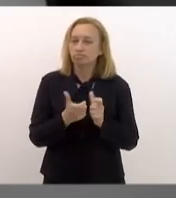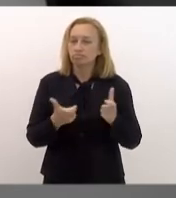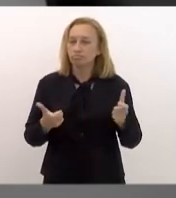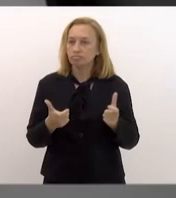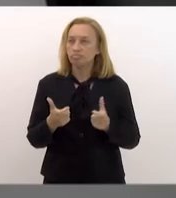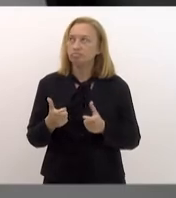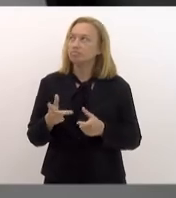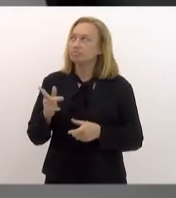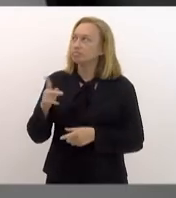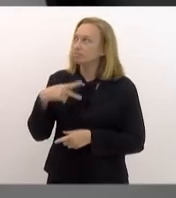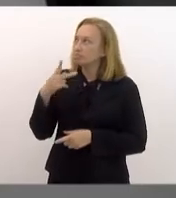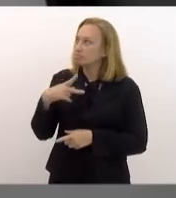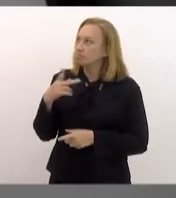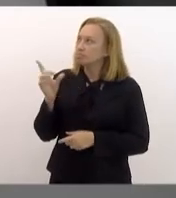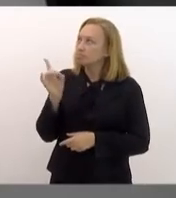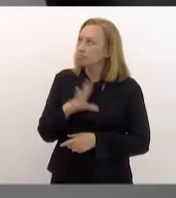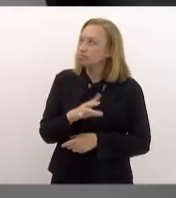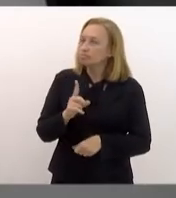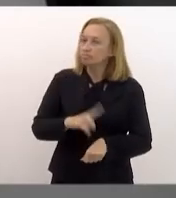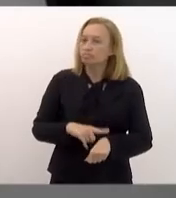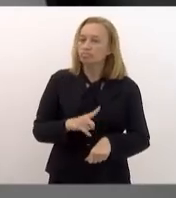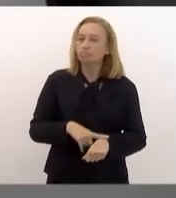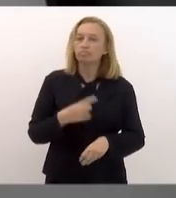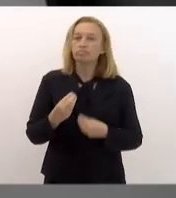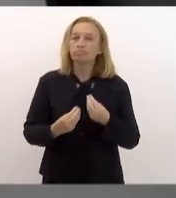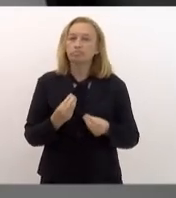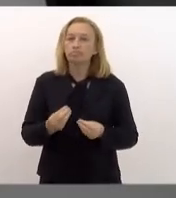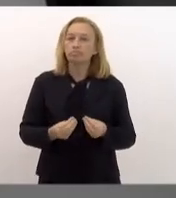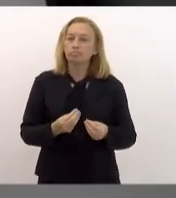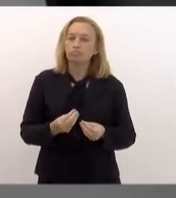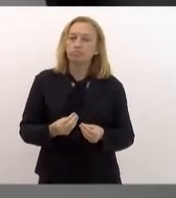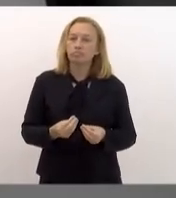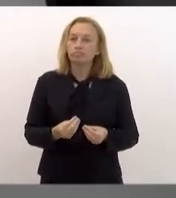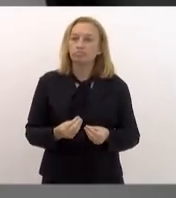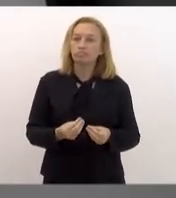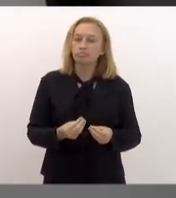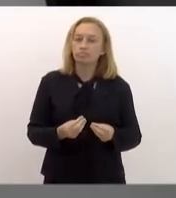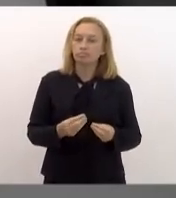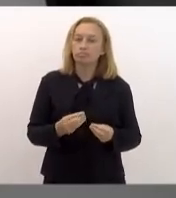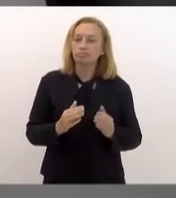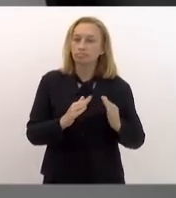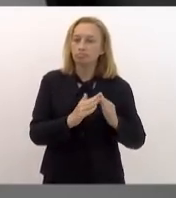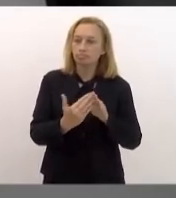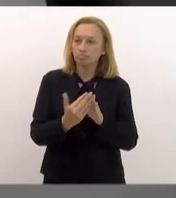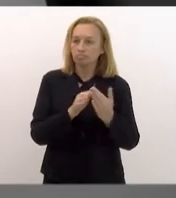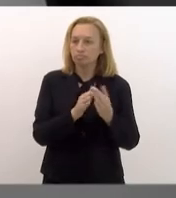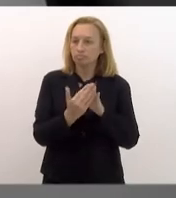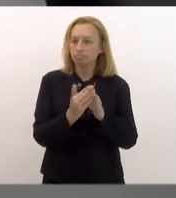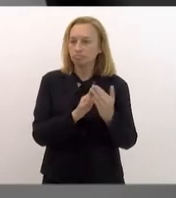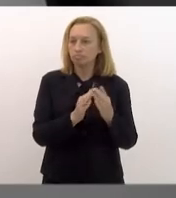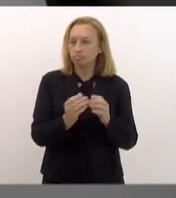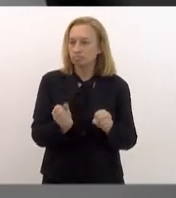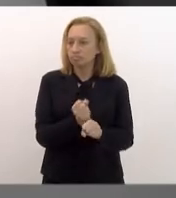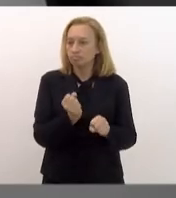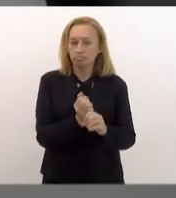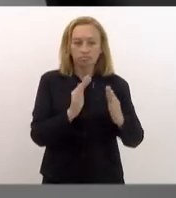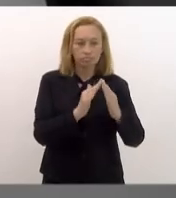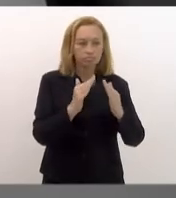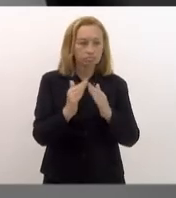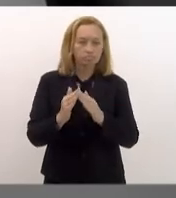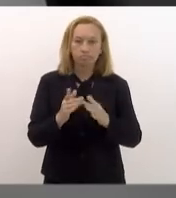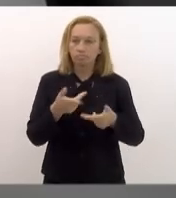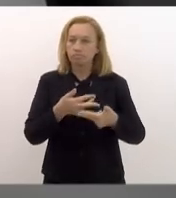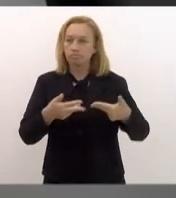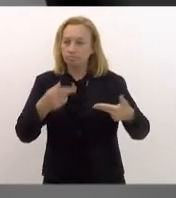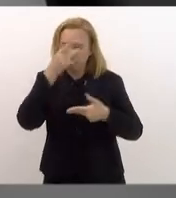a forma que está sendo feita as ocupações. A gente, de um dia para o outro, a gente vê uma casa sendo erguida, uma família entrando para dentro daquela região,